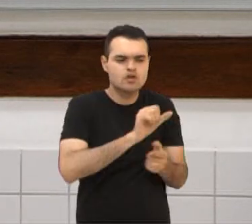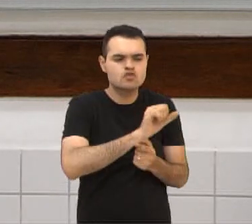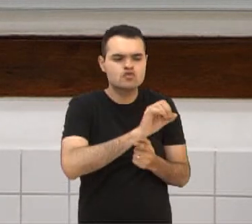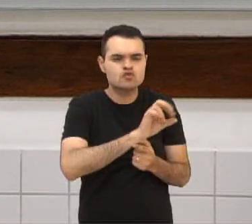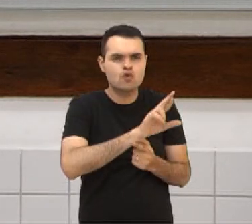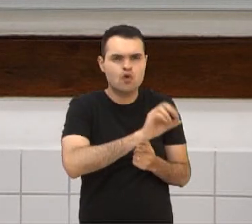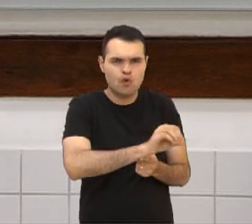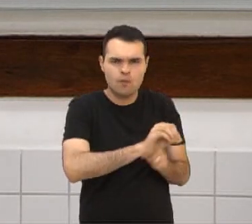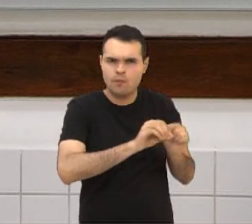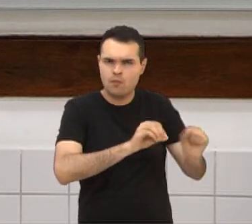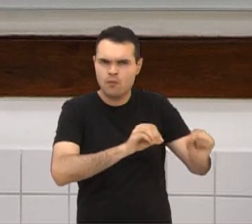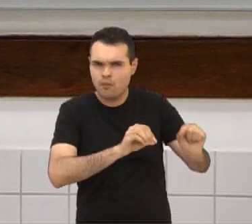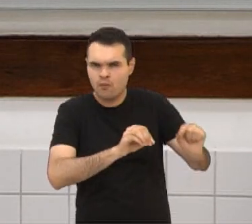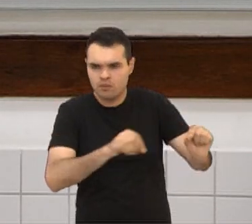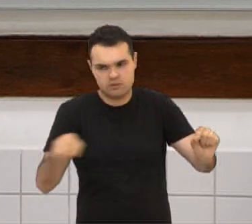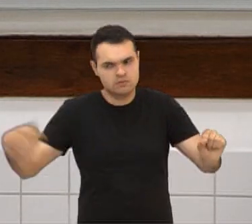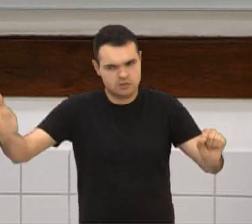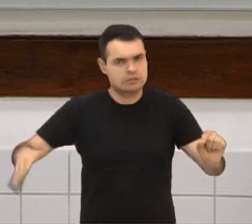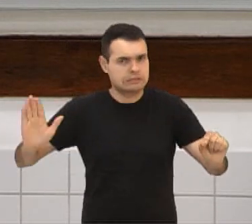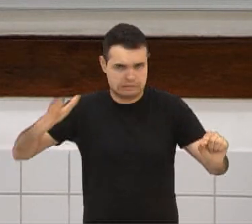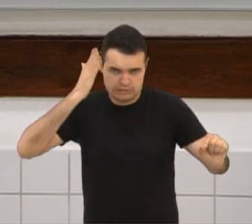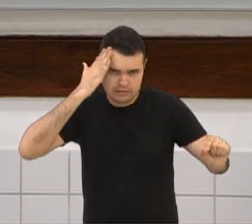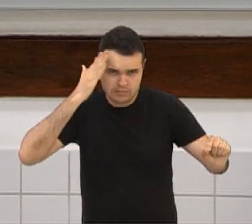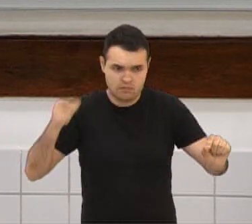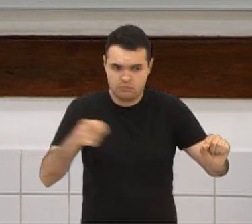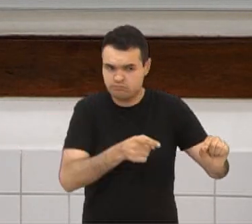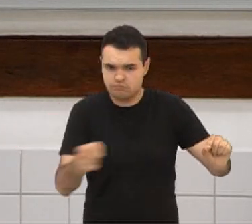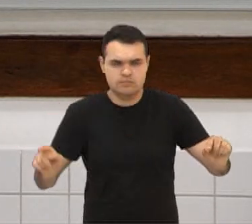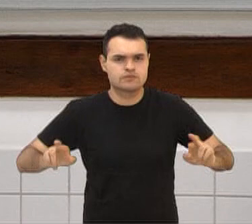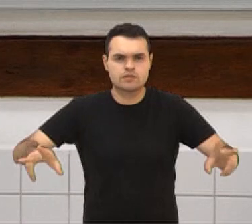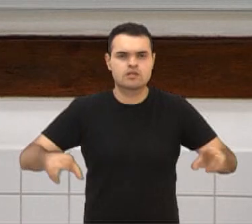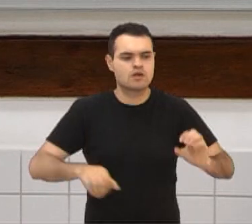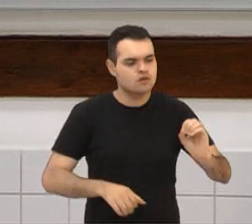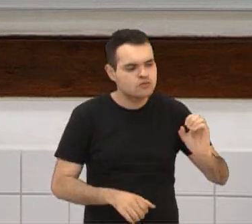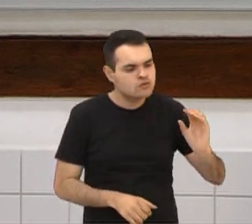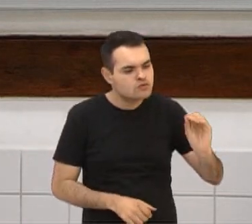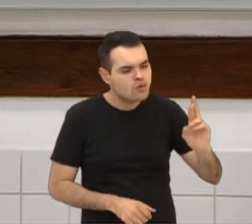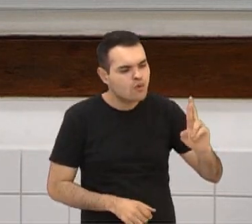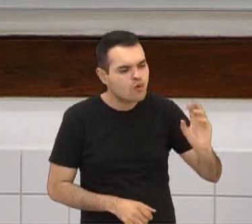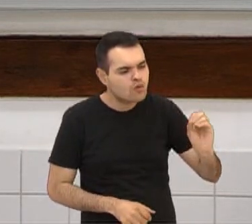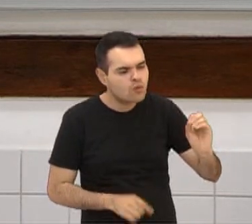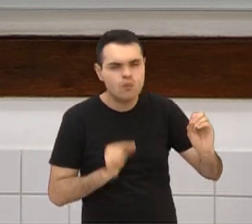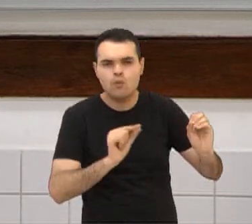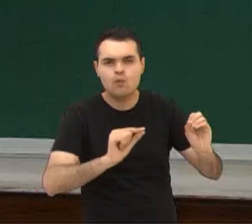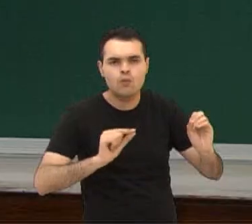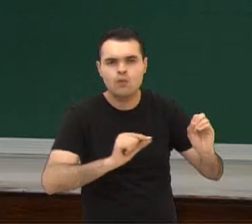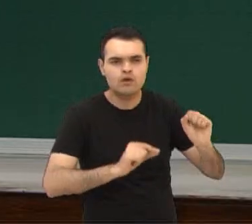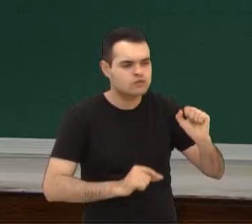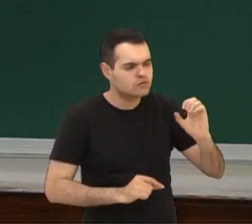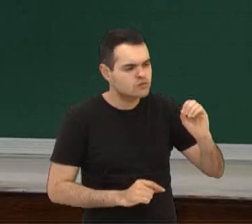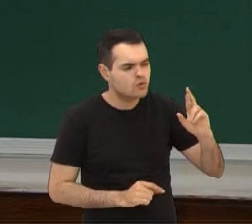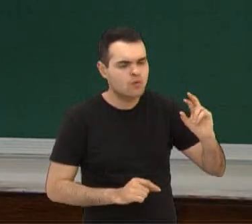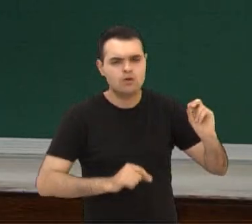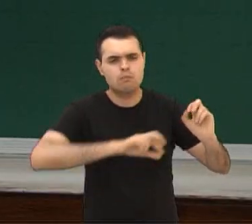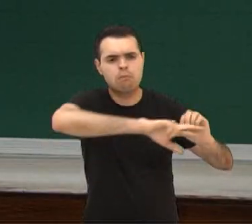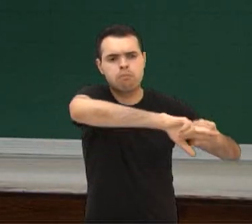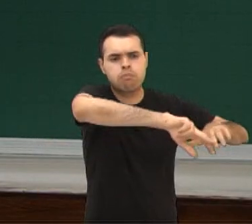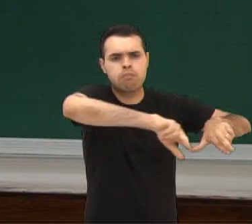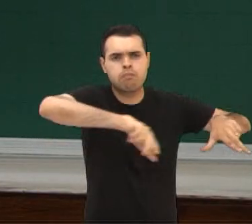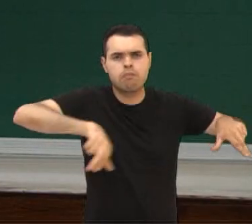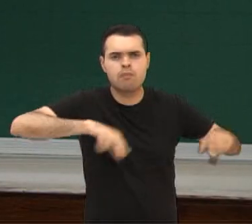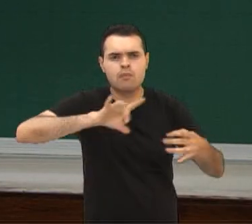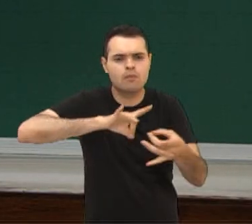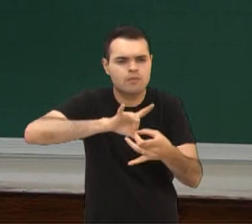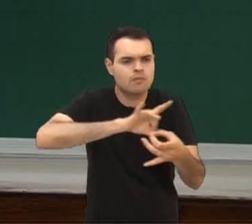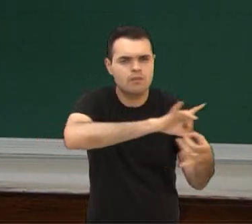que vocês já sabem o que é vacina, eu posso falar a diferença entre ela e o soro. O soro está dizendo aqui ó, que a gente tem soro para diversas finalidades. A gente